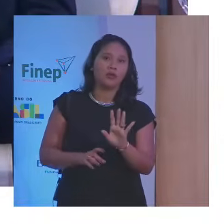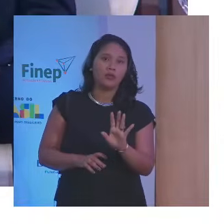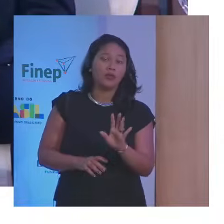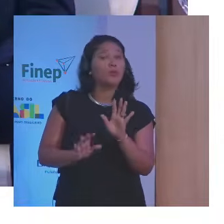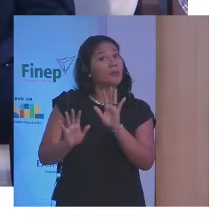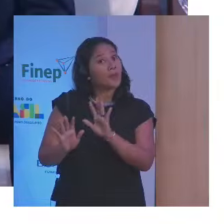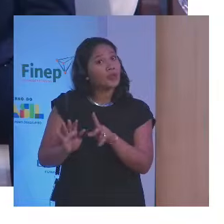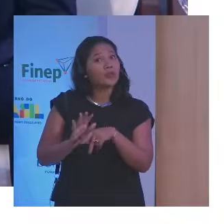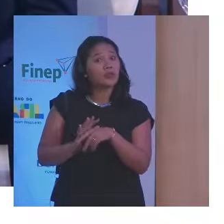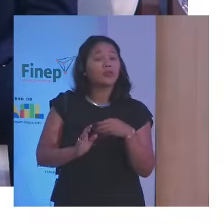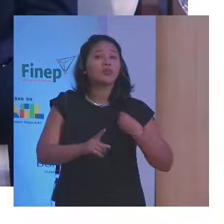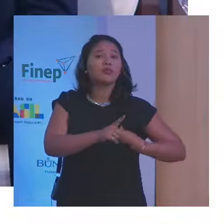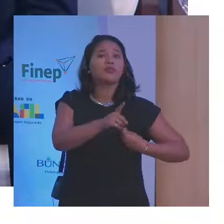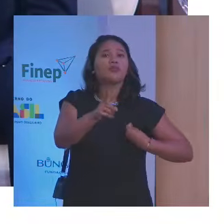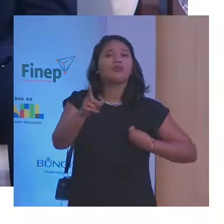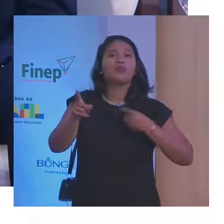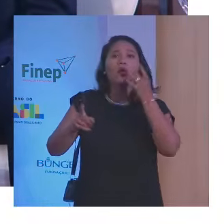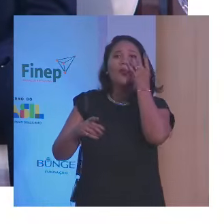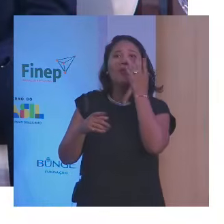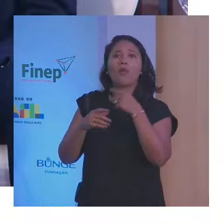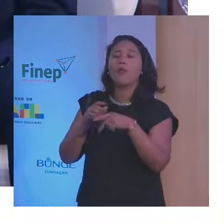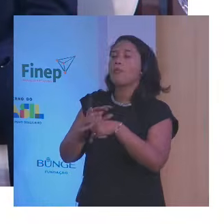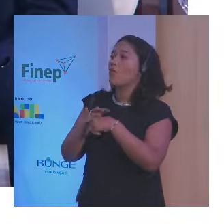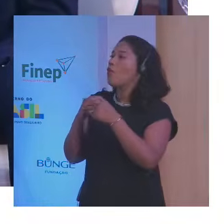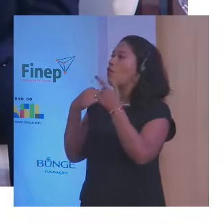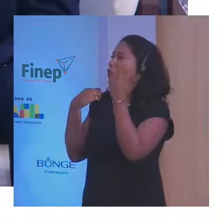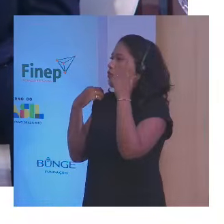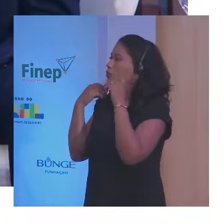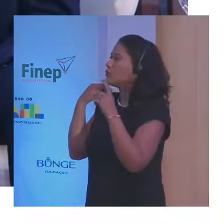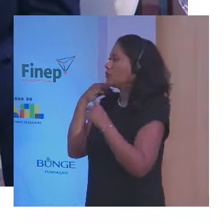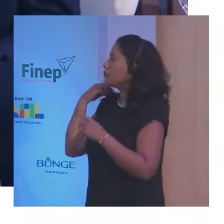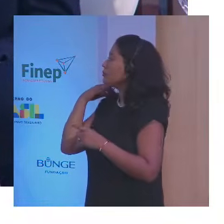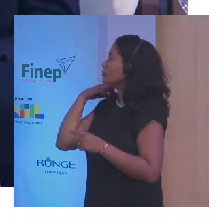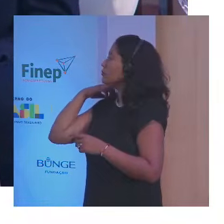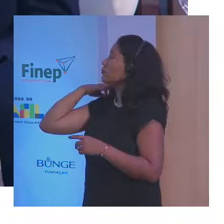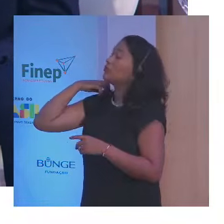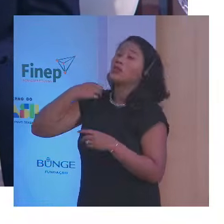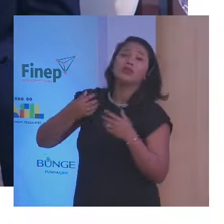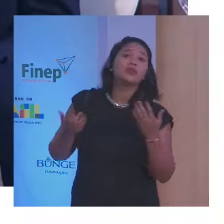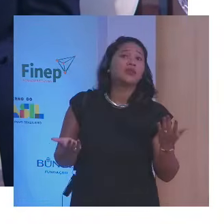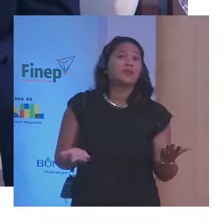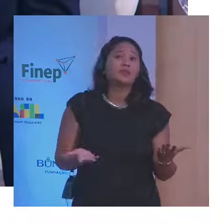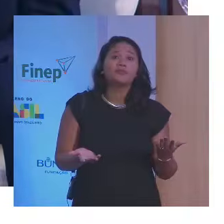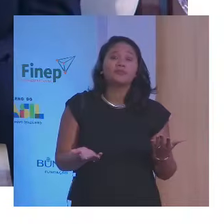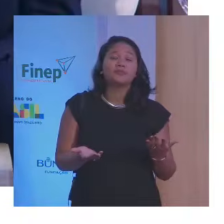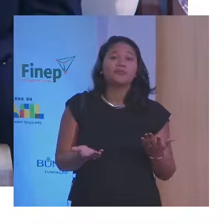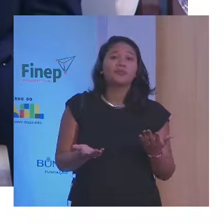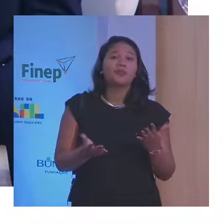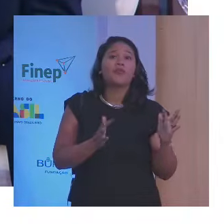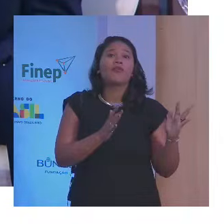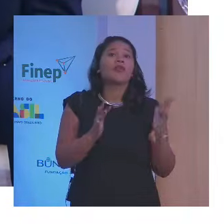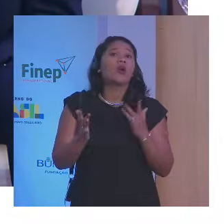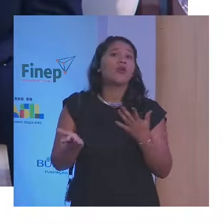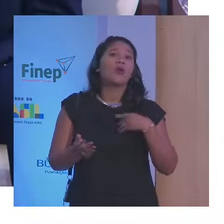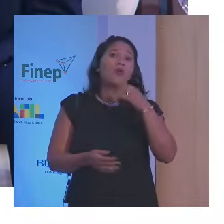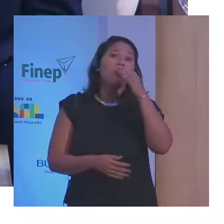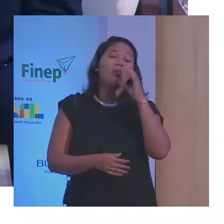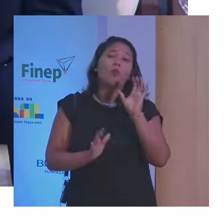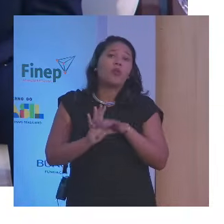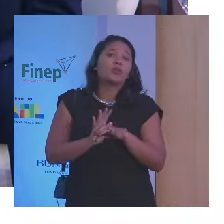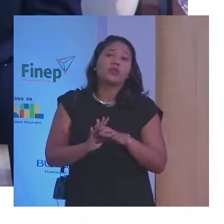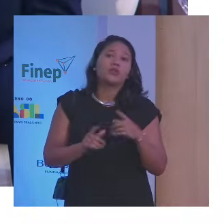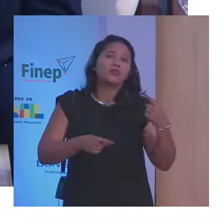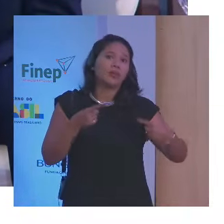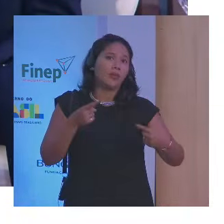né, existem várias evidências que provam outras possibilidades de diplomacia. Então, assim, no final ao cabo, é um conceito que está